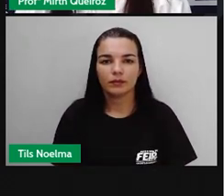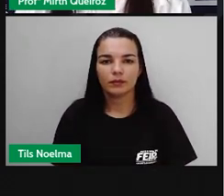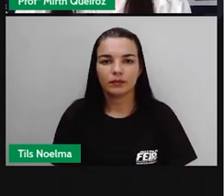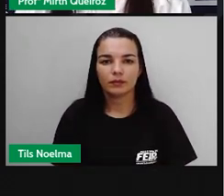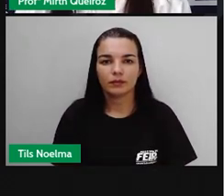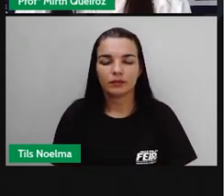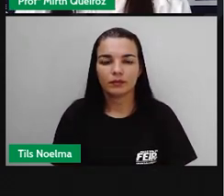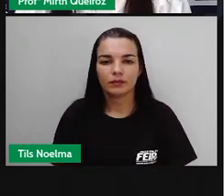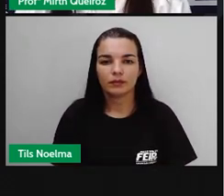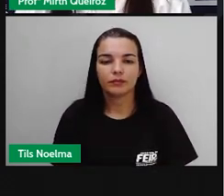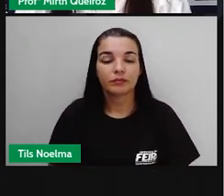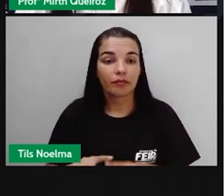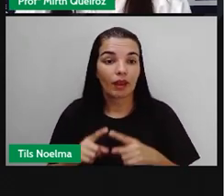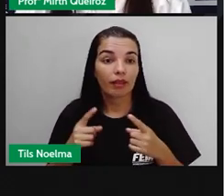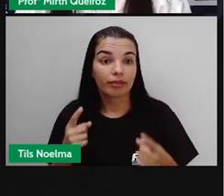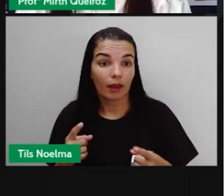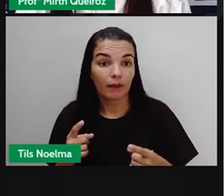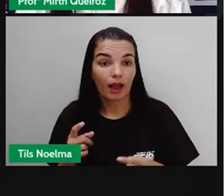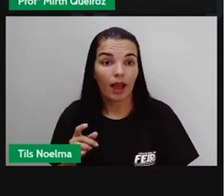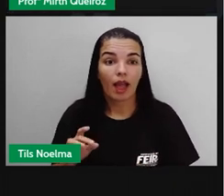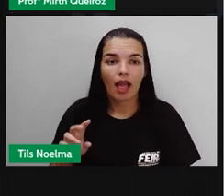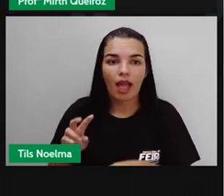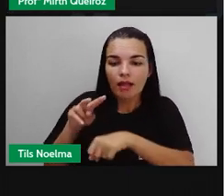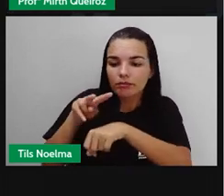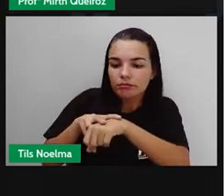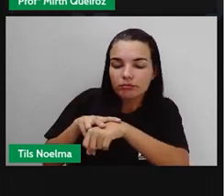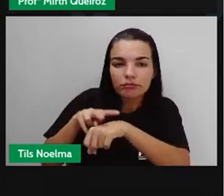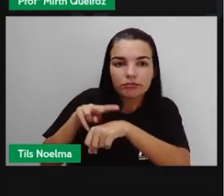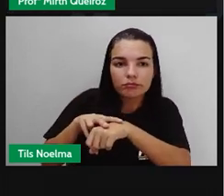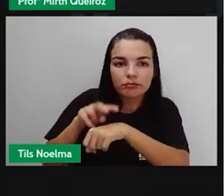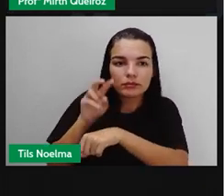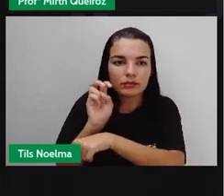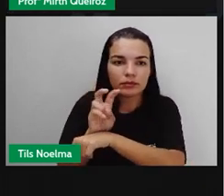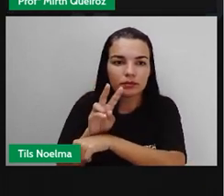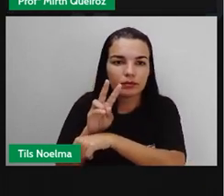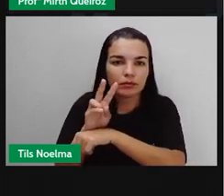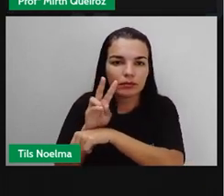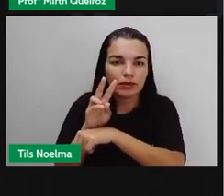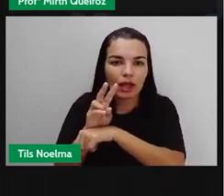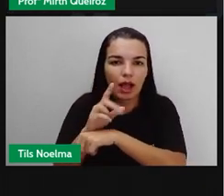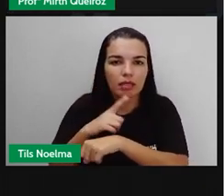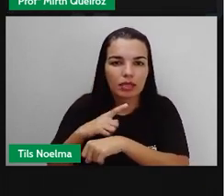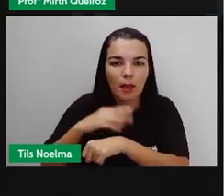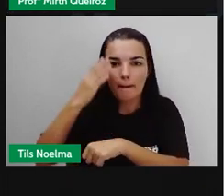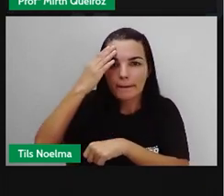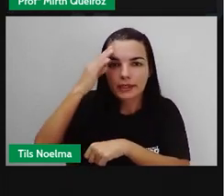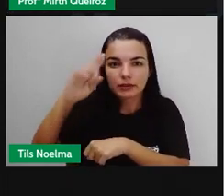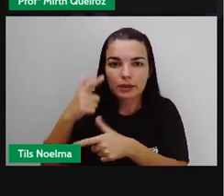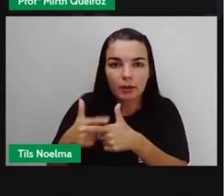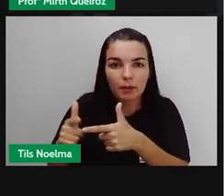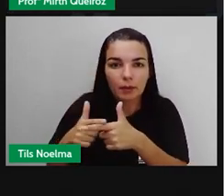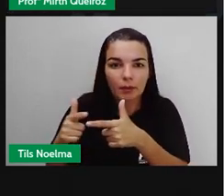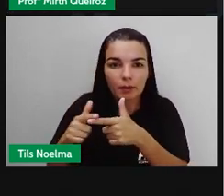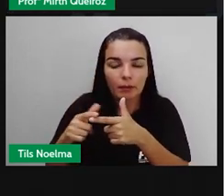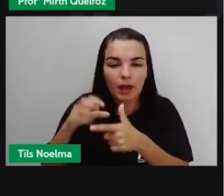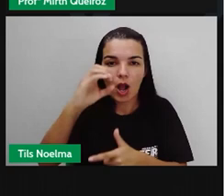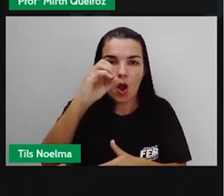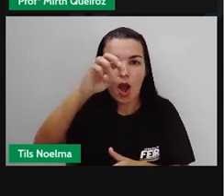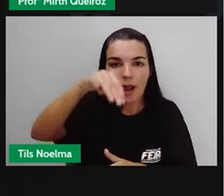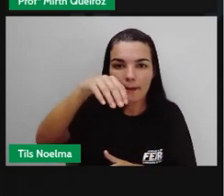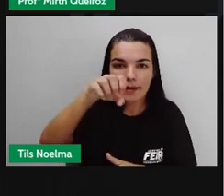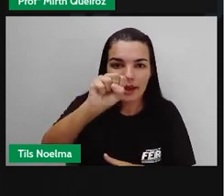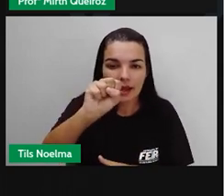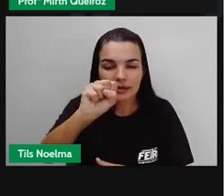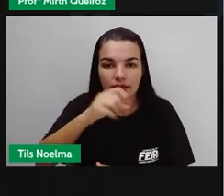A dengue é um dos principais problemas da saúde pública no mundo. A Organização Mundial da Saúde, OMS,